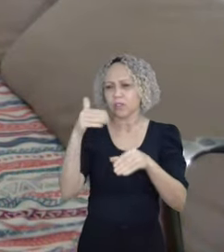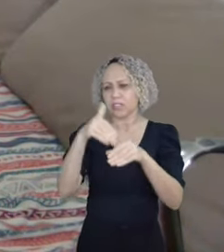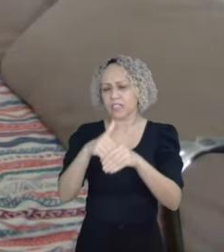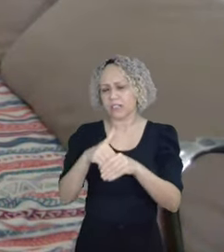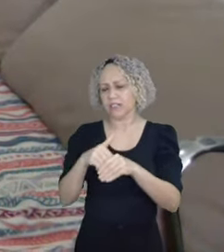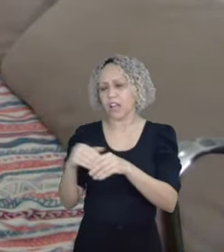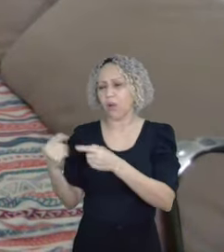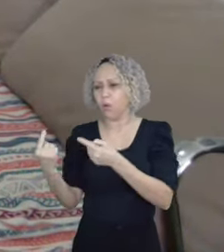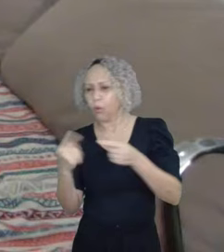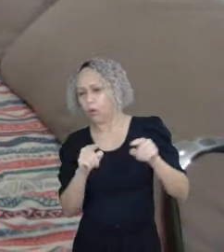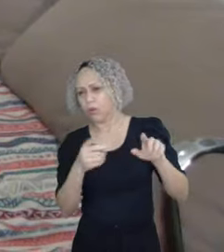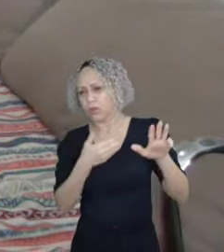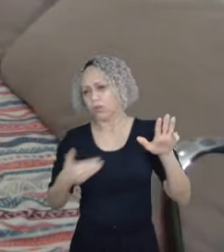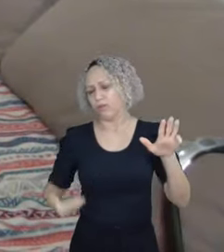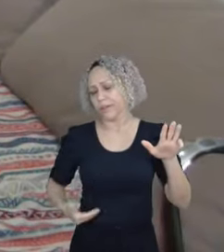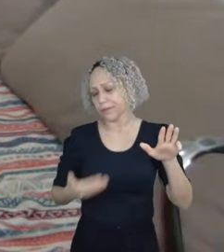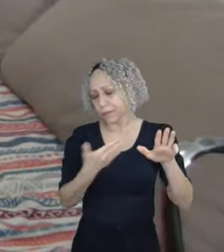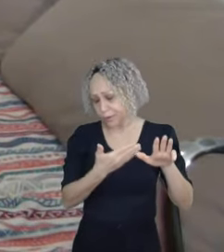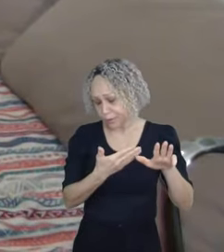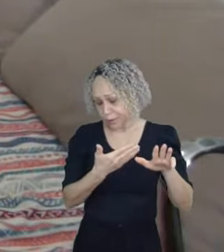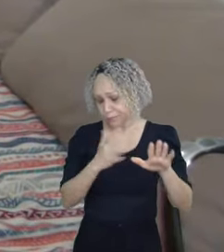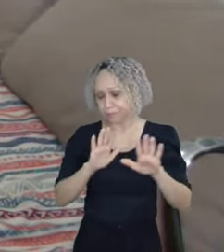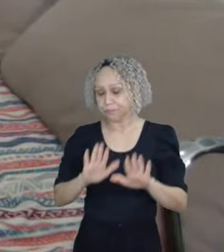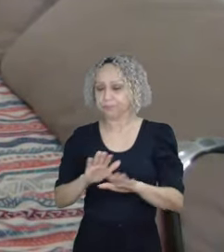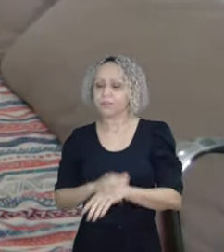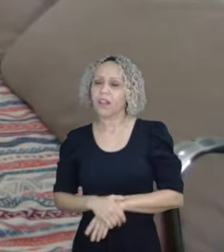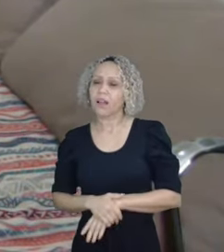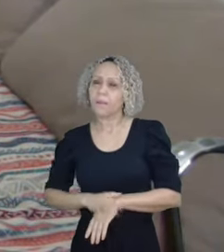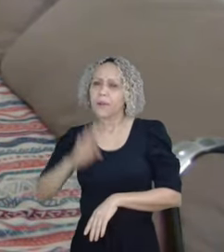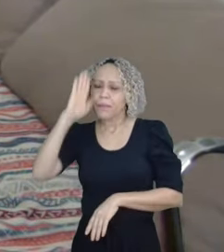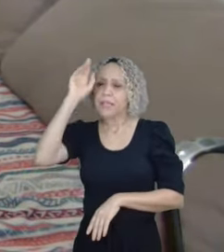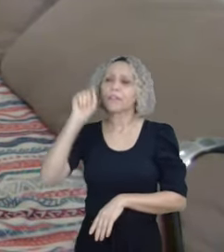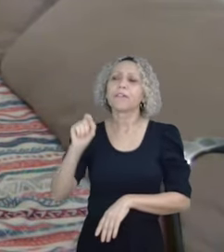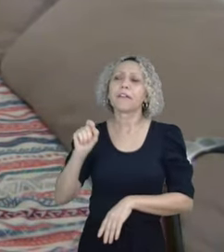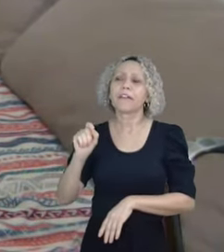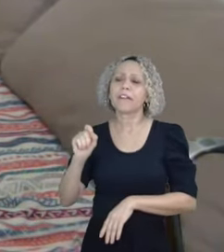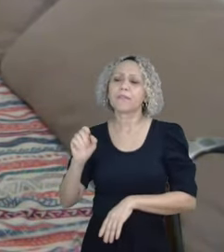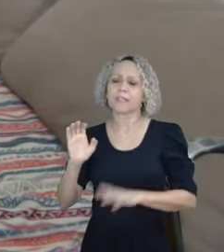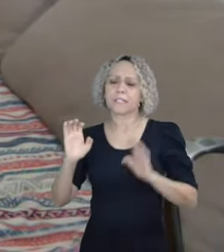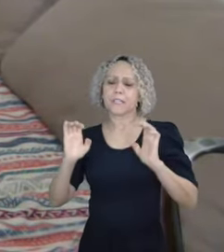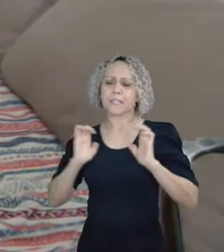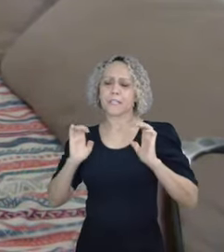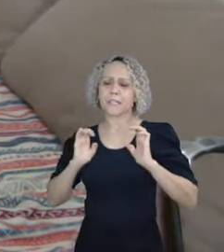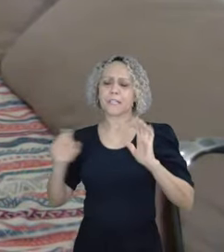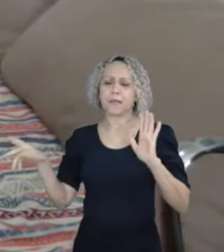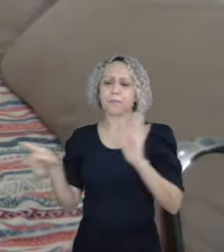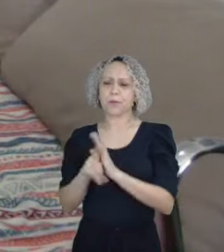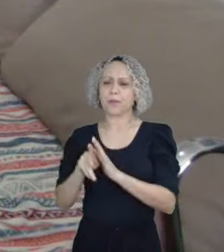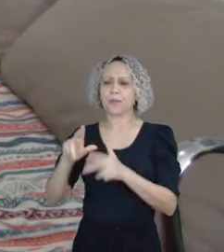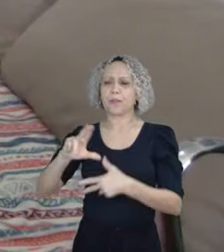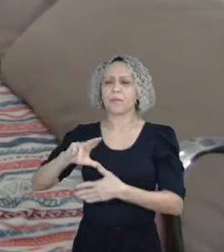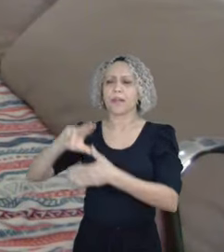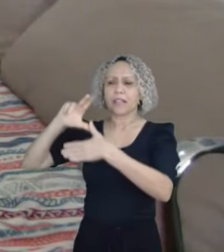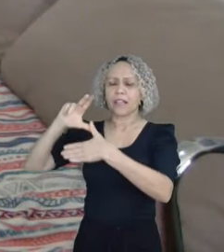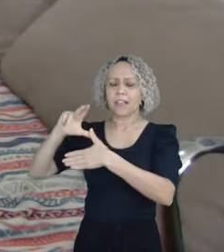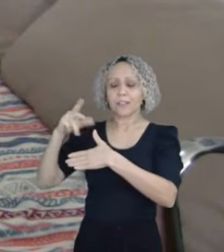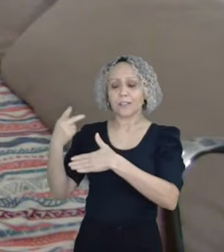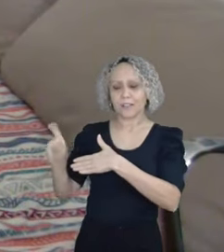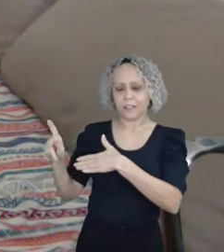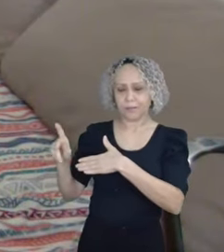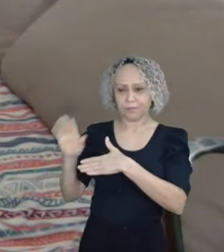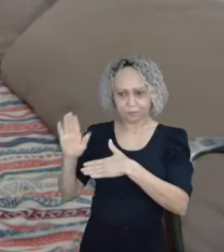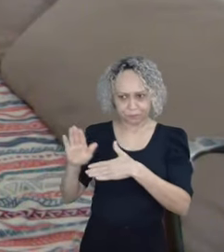E é isso que ele quer, né? Principalmente quando se trata das riquezas da América Latina, né? Ontem um site The